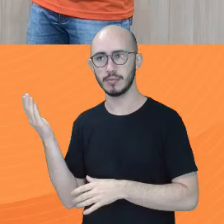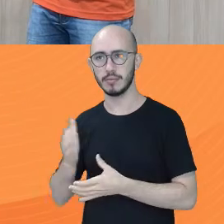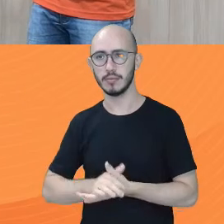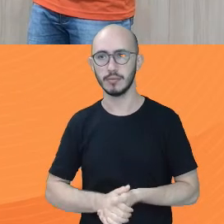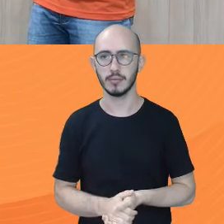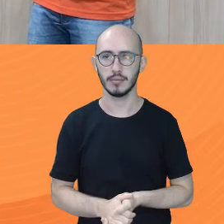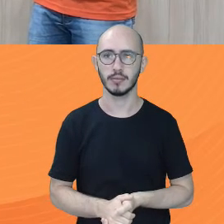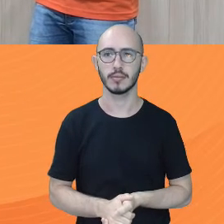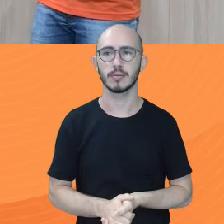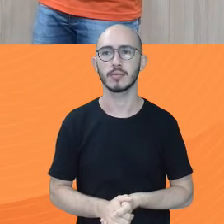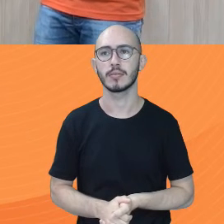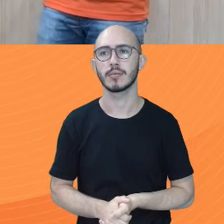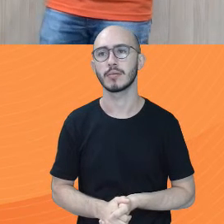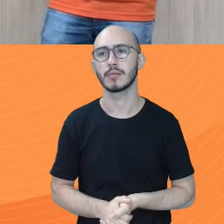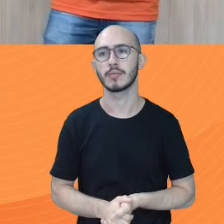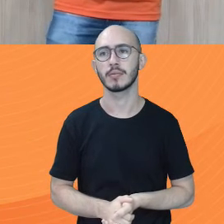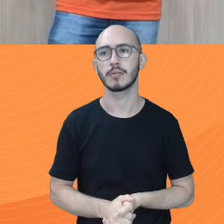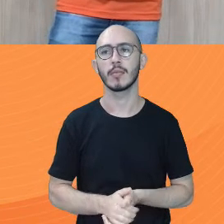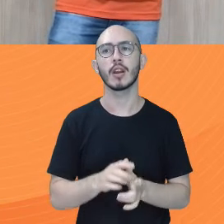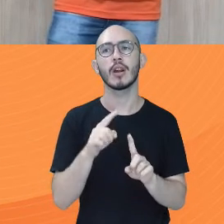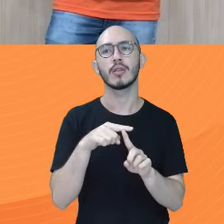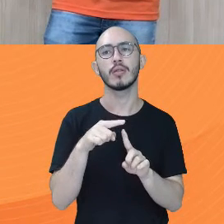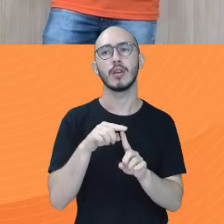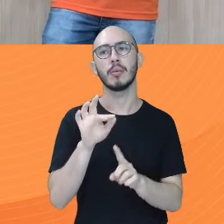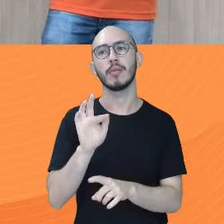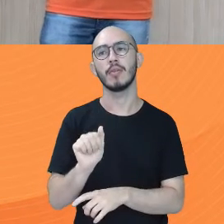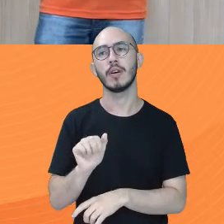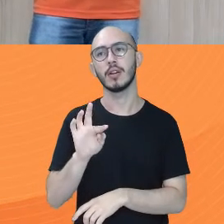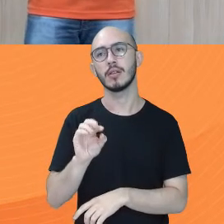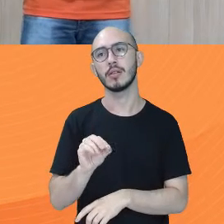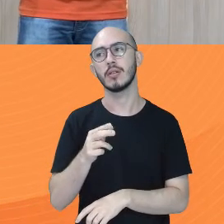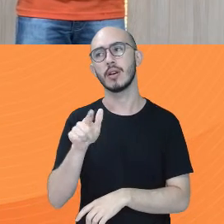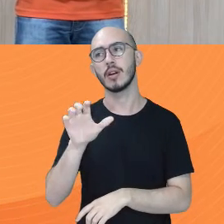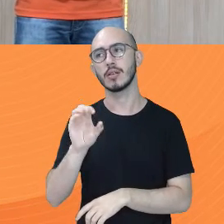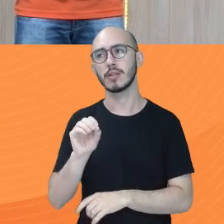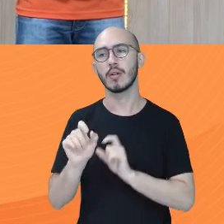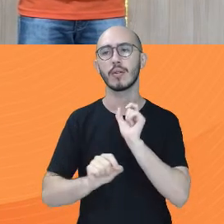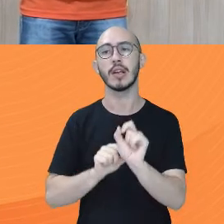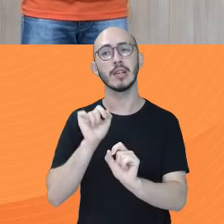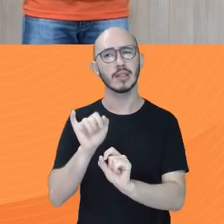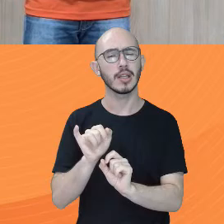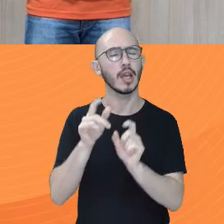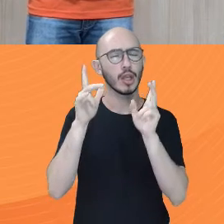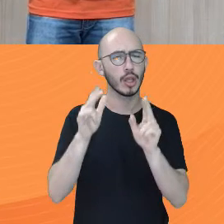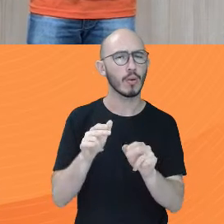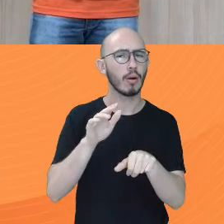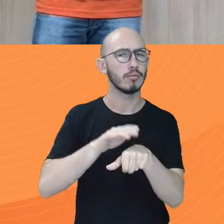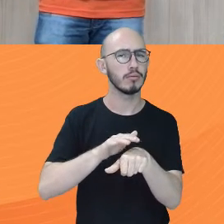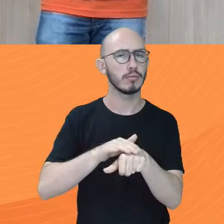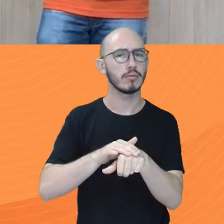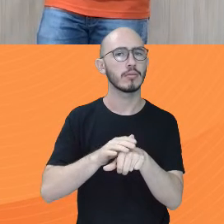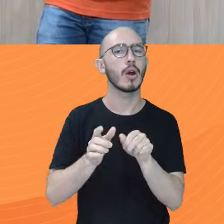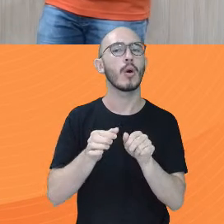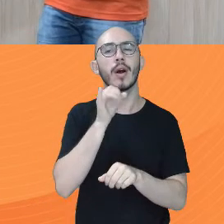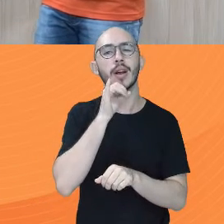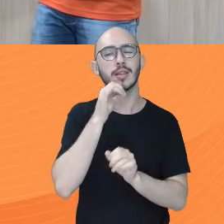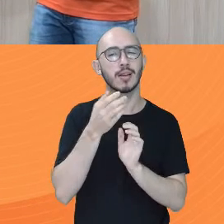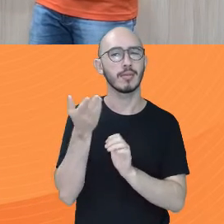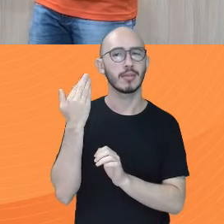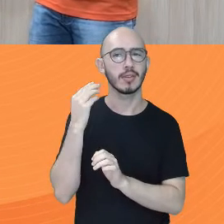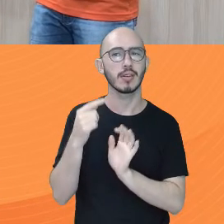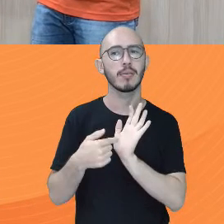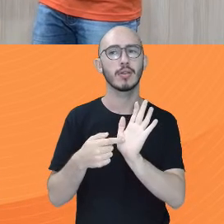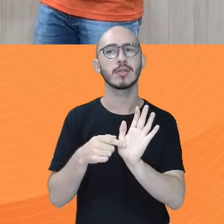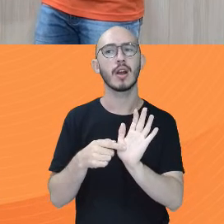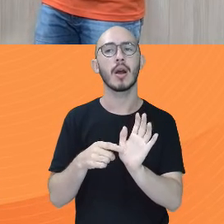quadrado menos B ao quadrado, na forma de uma fatoração. E se eu fizer a mesma coisa que eu fiz no exemplo anterior,